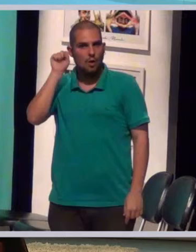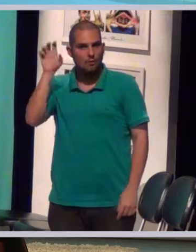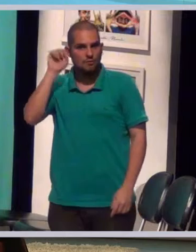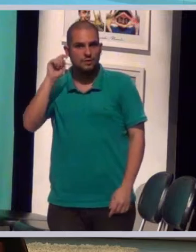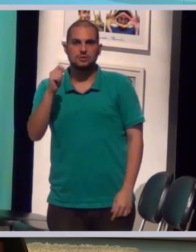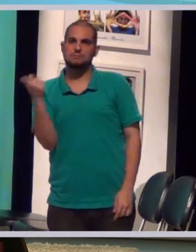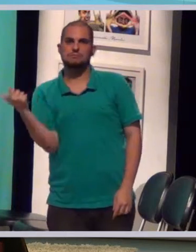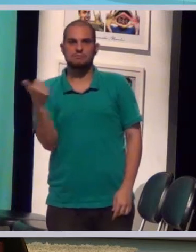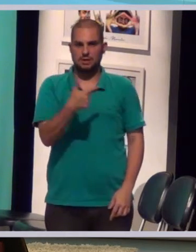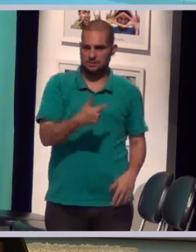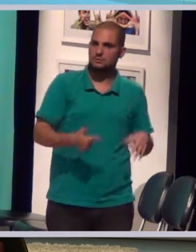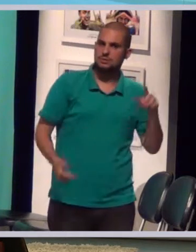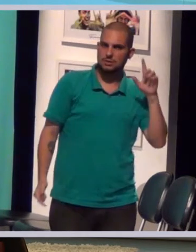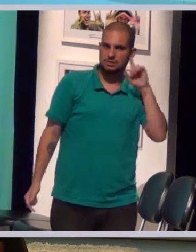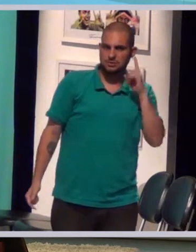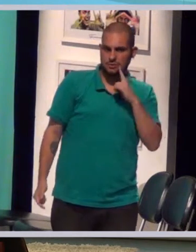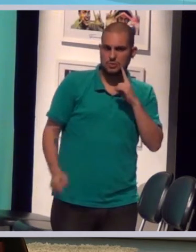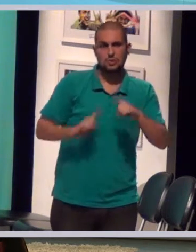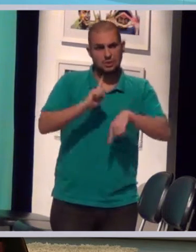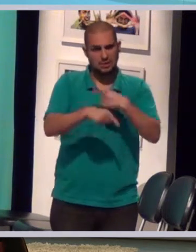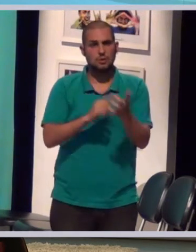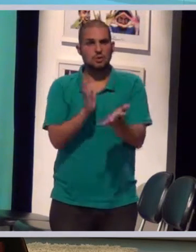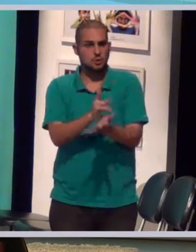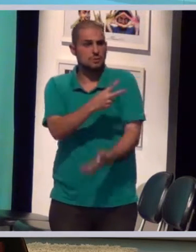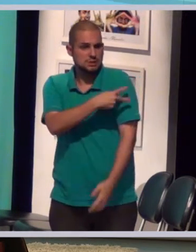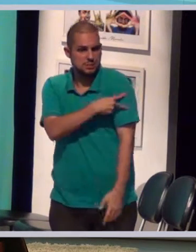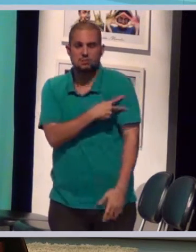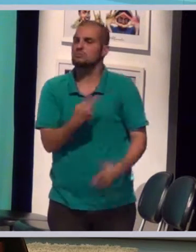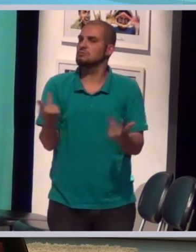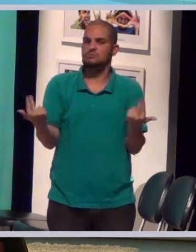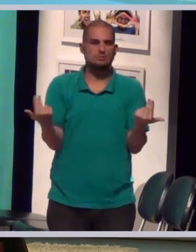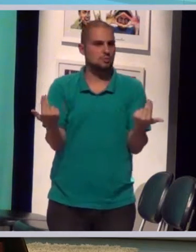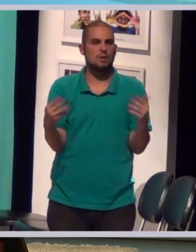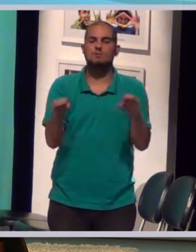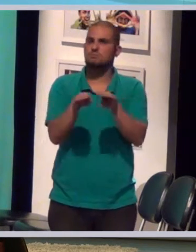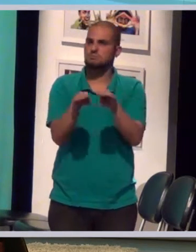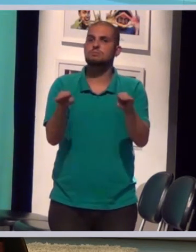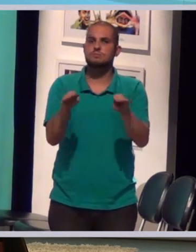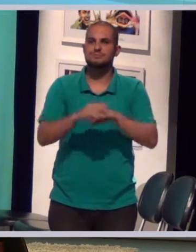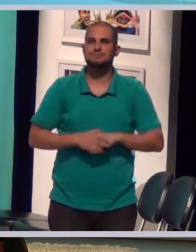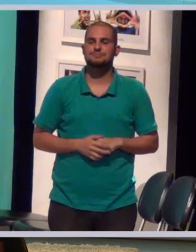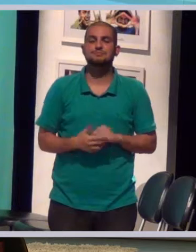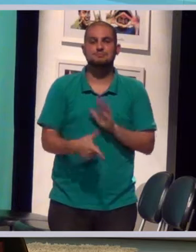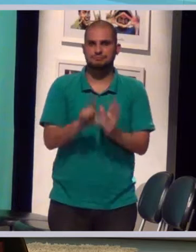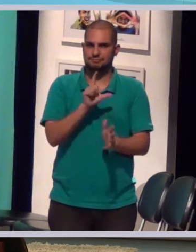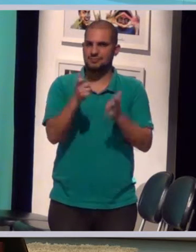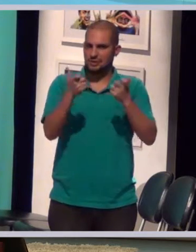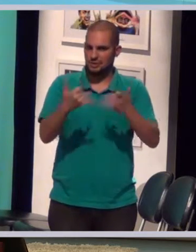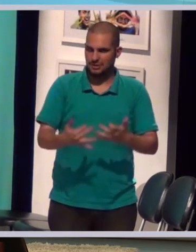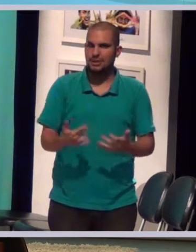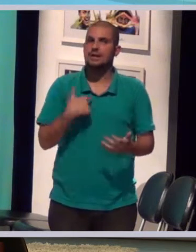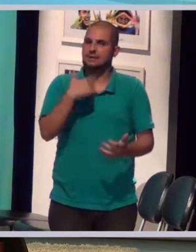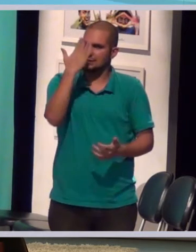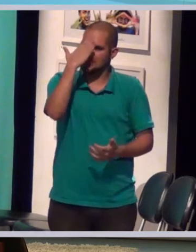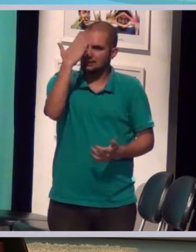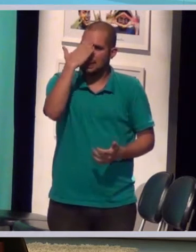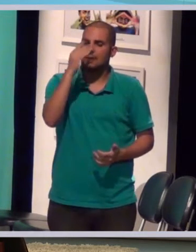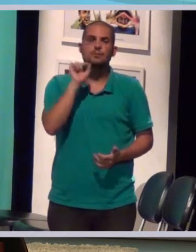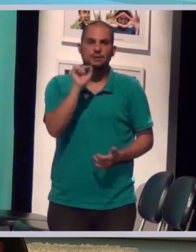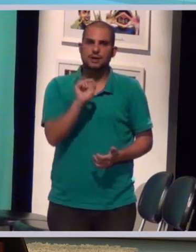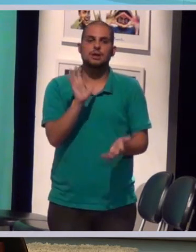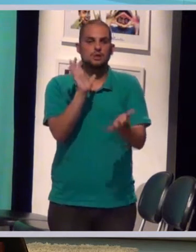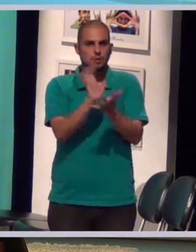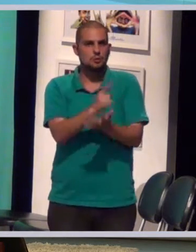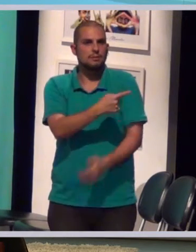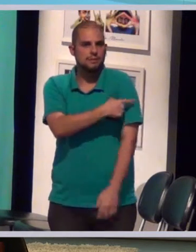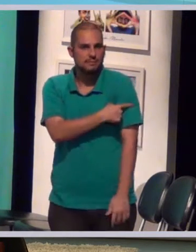melhor que as surdas. Depois, o desempenho foi semelhante. Mais uma vez, como eu falei, a escolaridade. A gente sabe que nossas crianças chegam